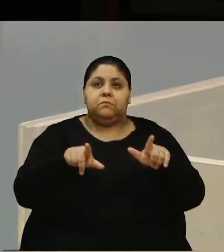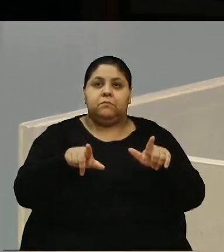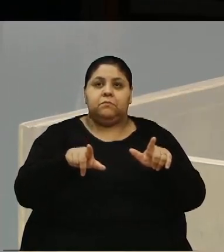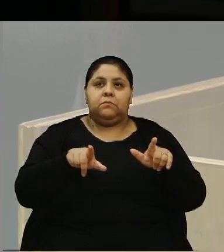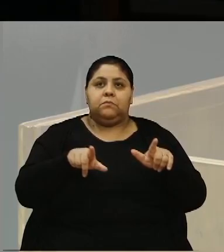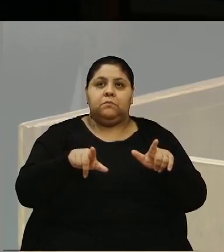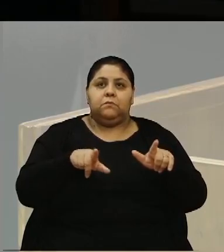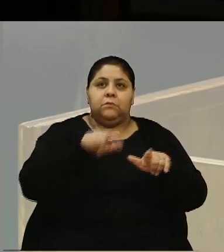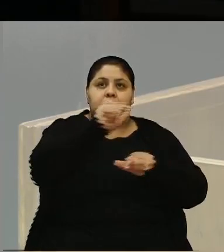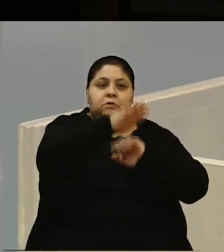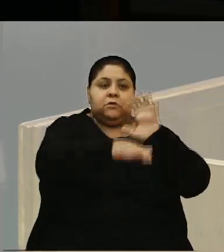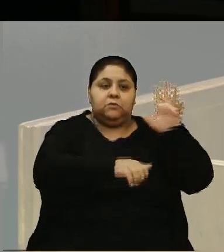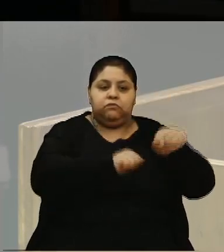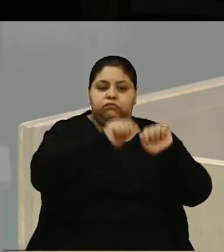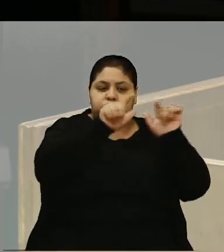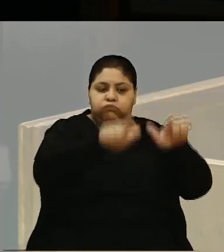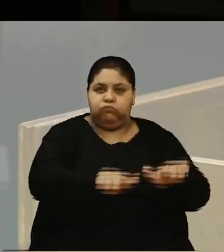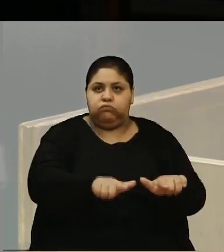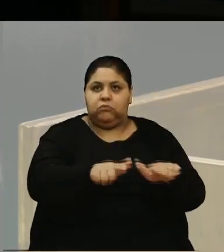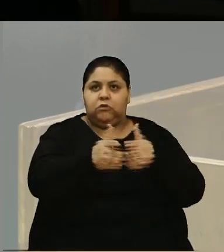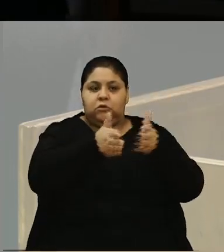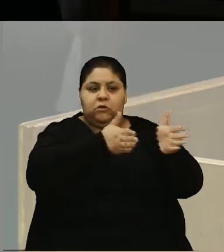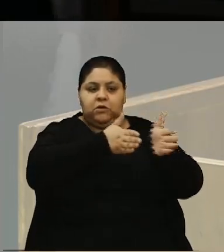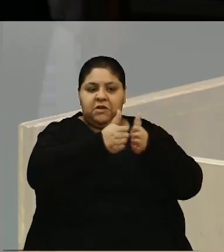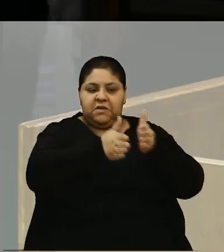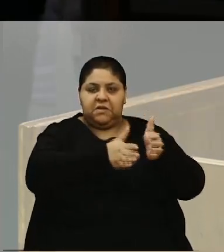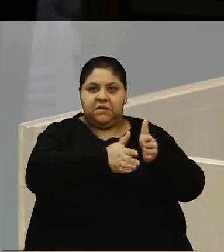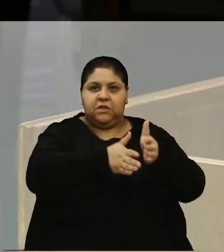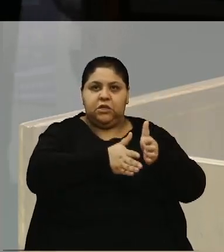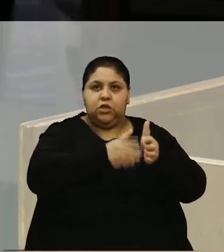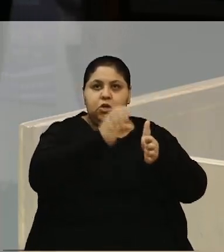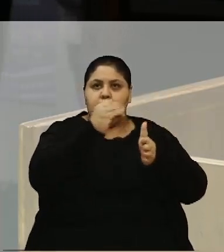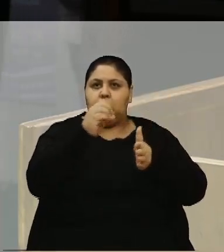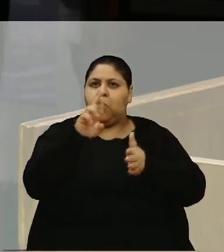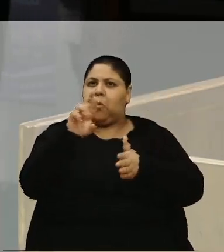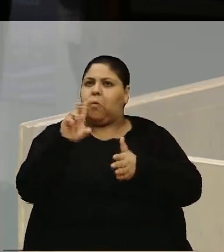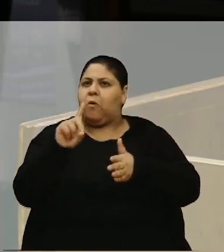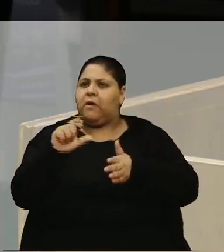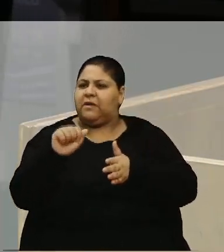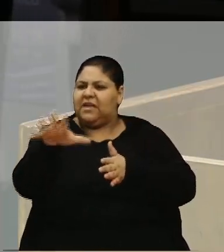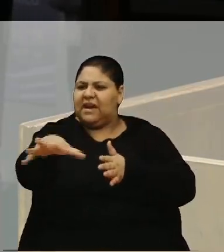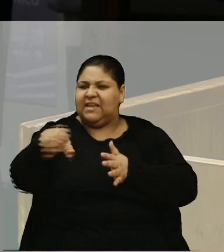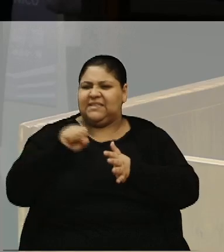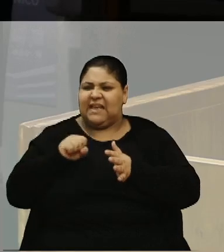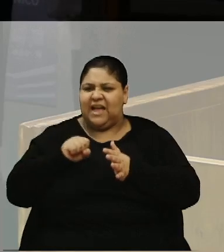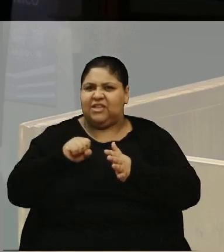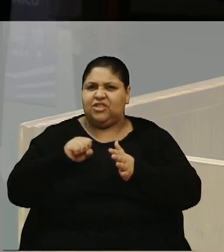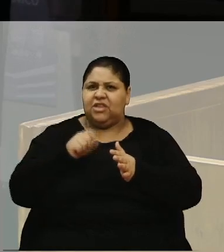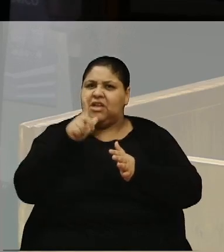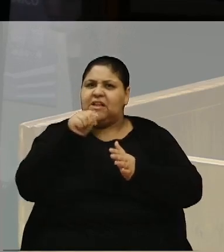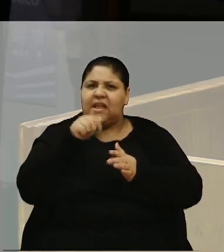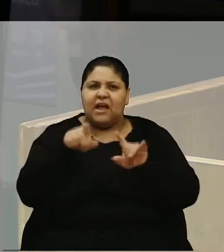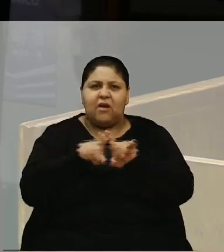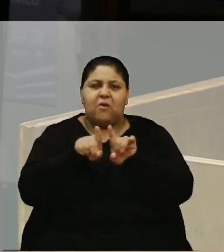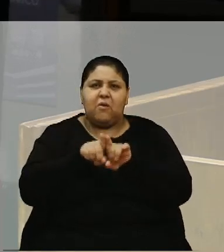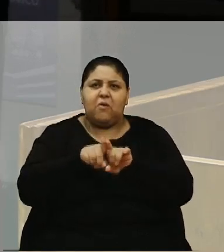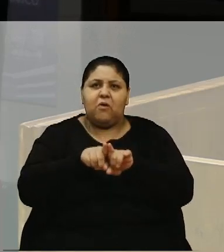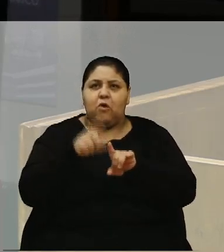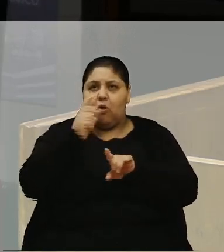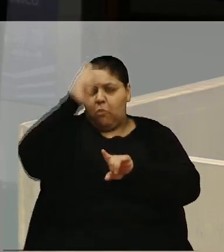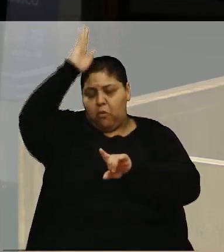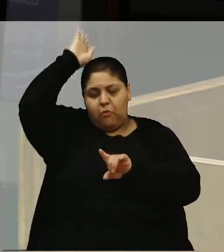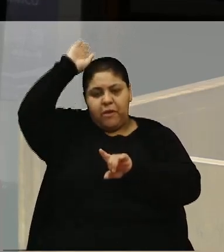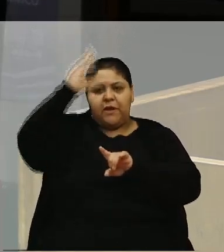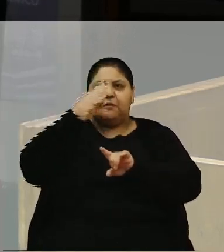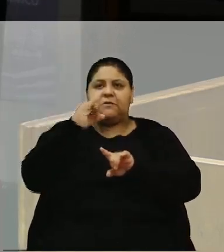e salvamento local remoto, acesso por corda, resgate, inclusive aquático, a gente acabou, bombeiros civis faz